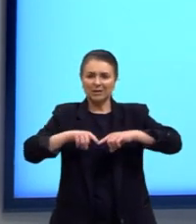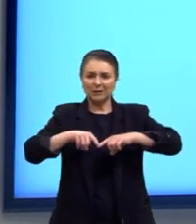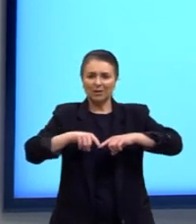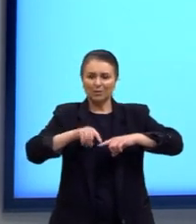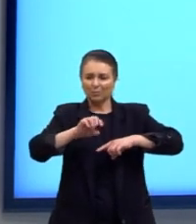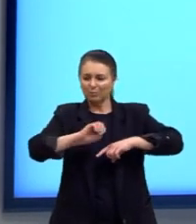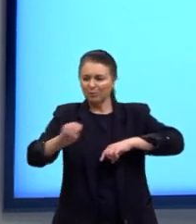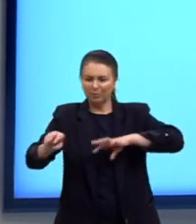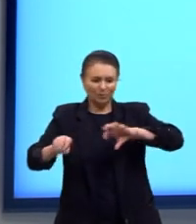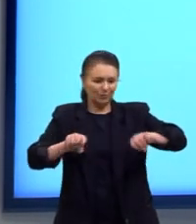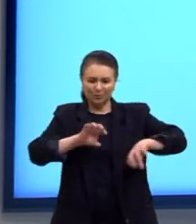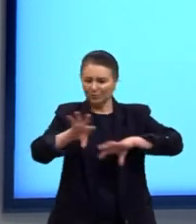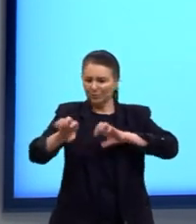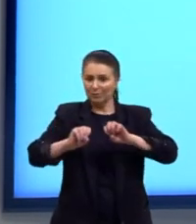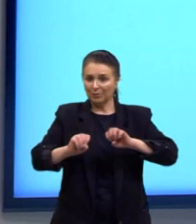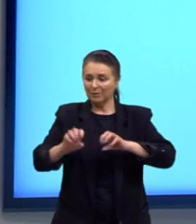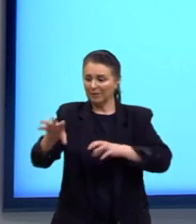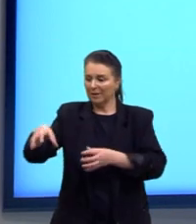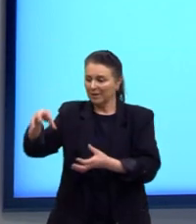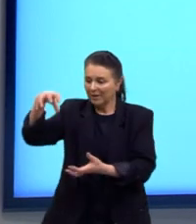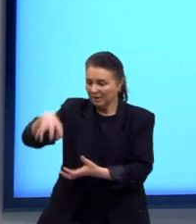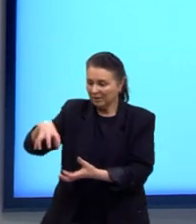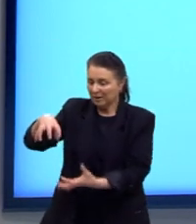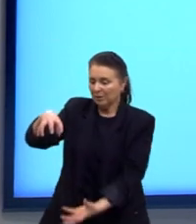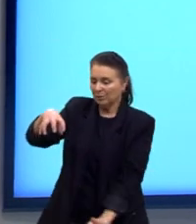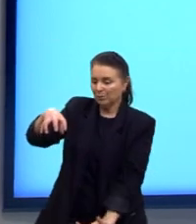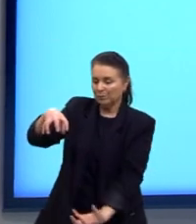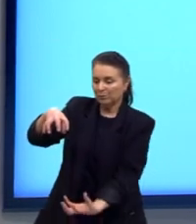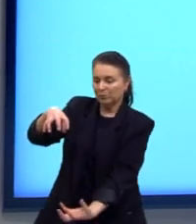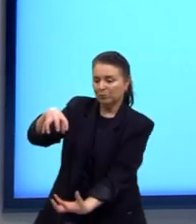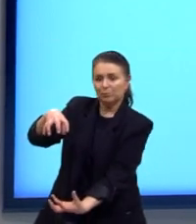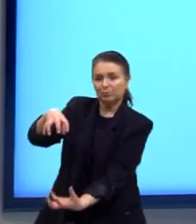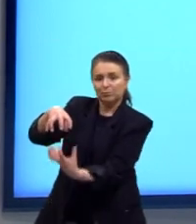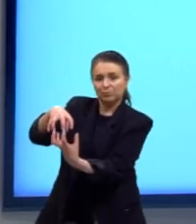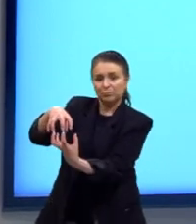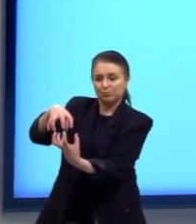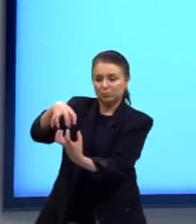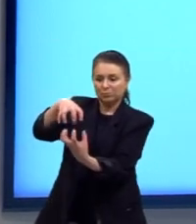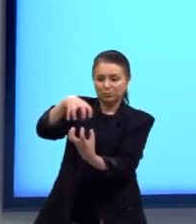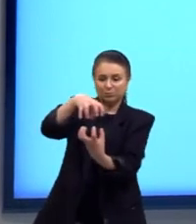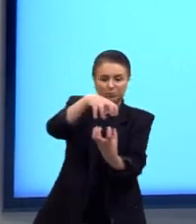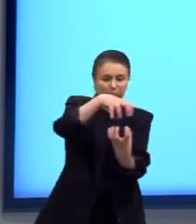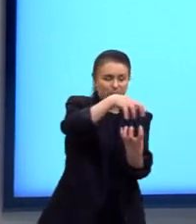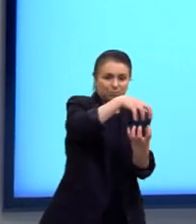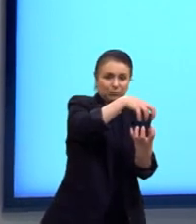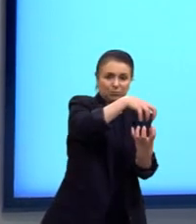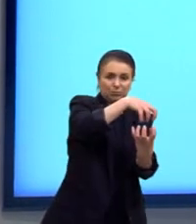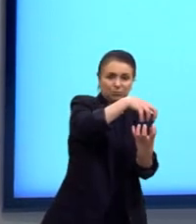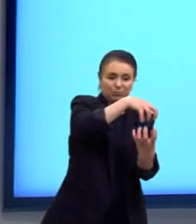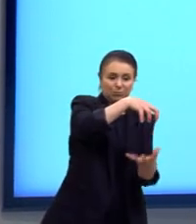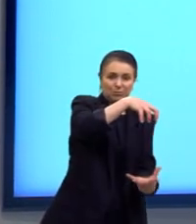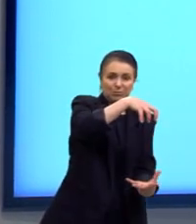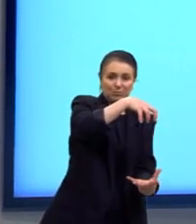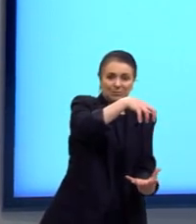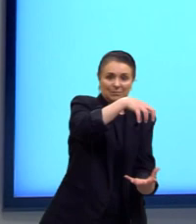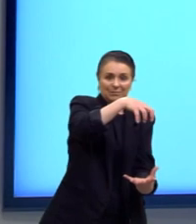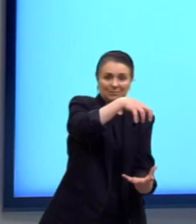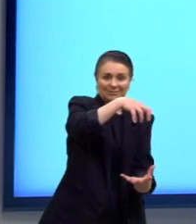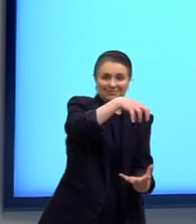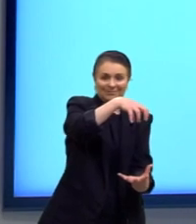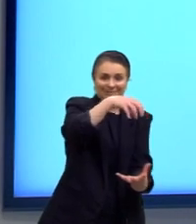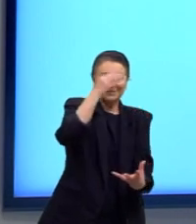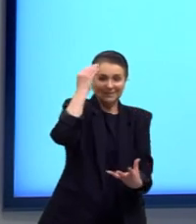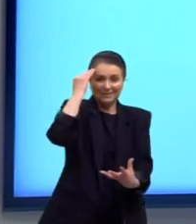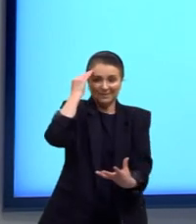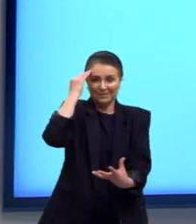pegar e vão transportar até outro lugar. E aí, eles precisam soltar, né? Então, eles precisam que esse ímã aqui em específico se desligue.